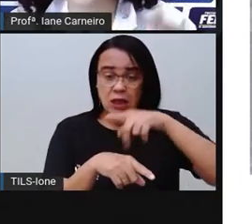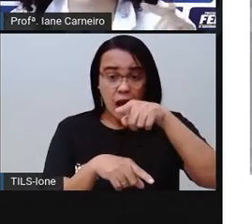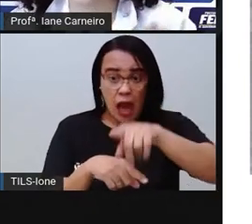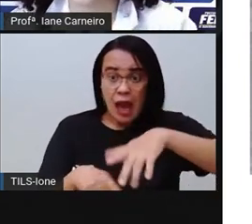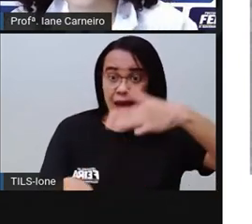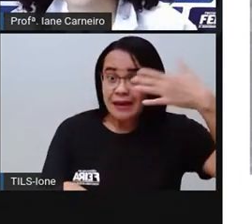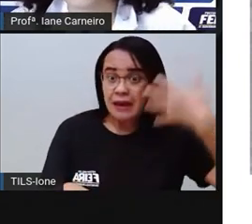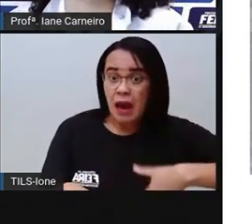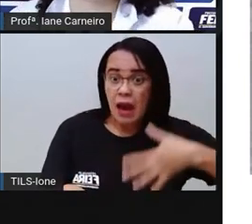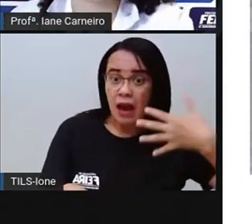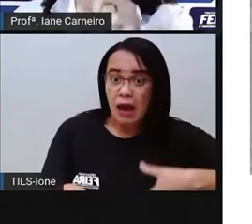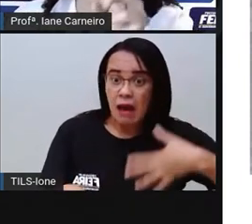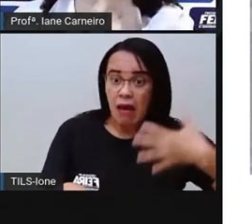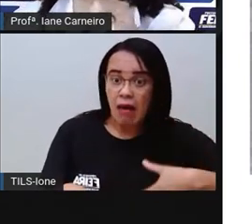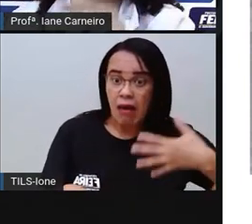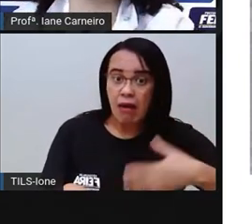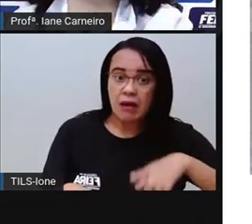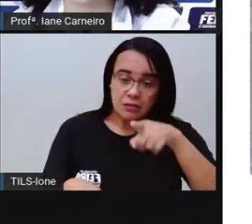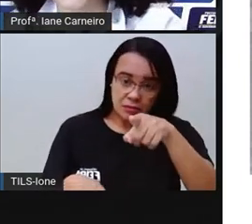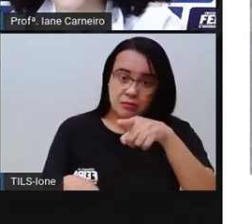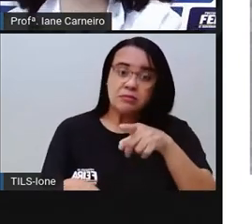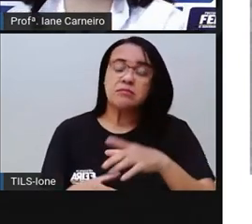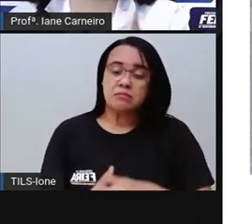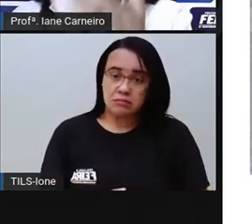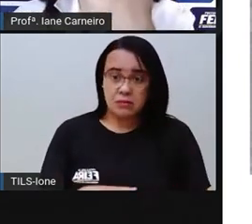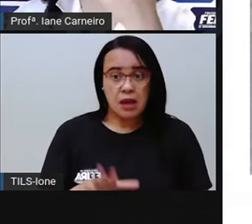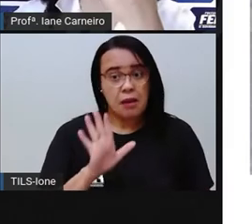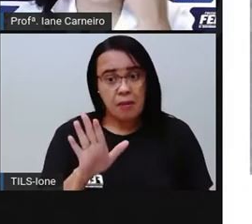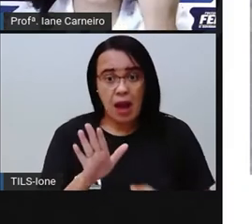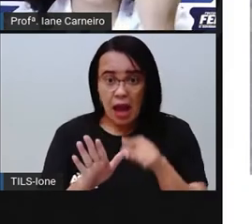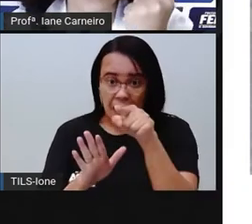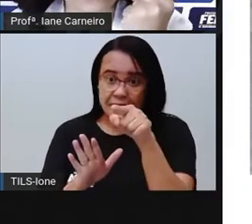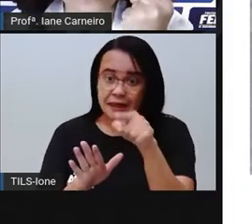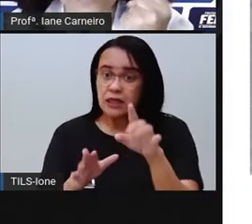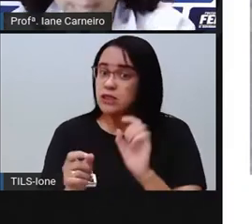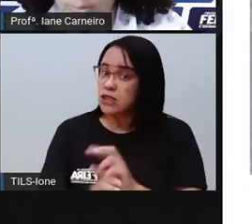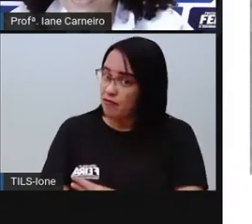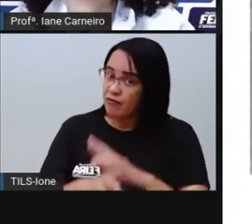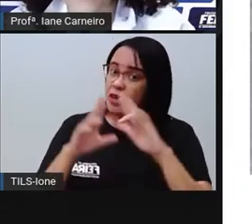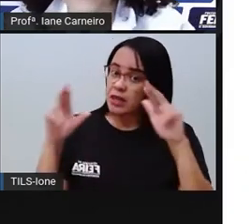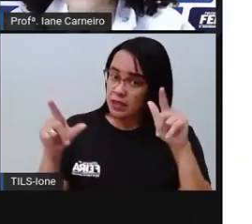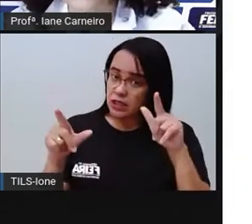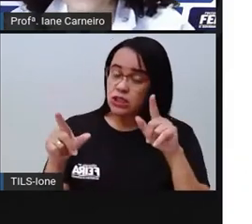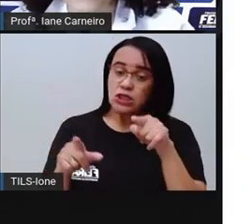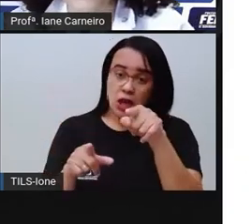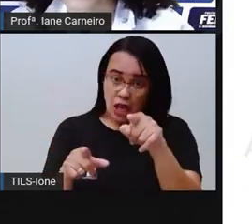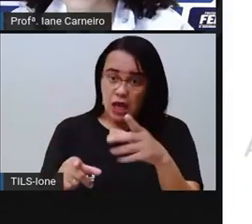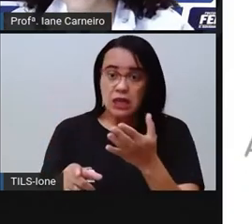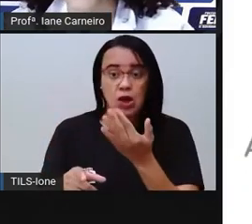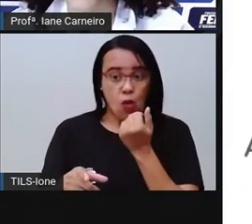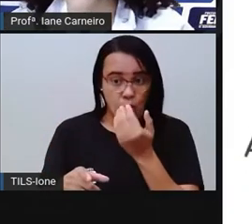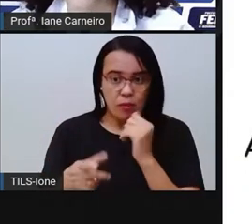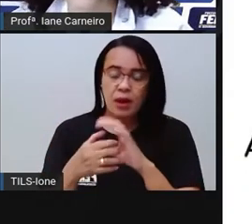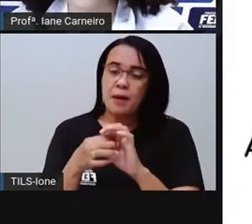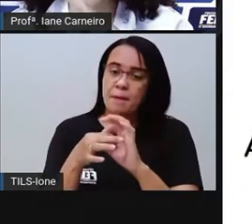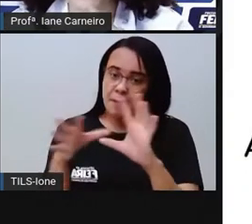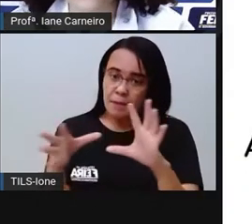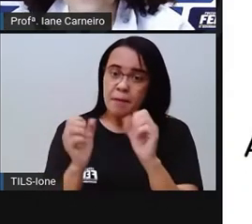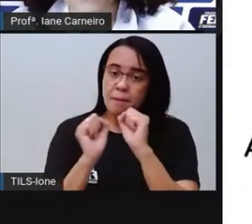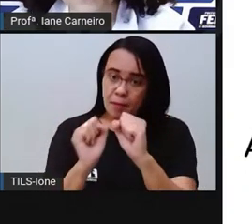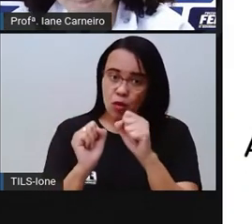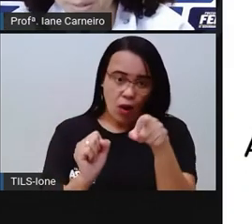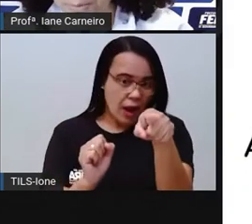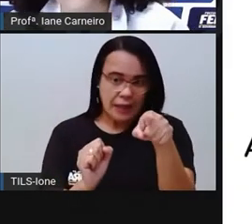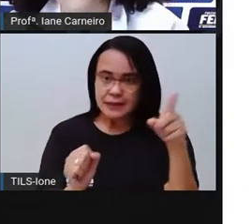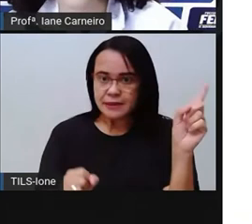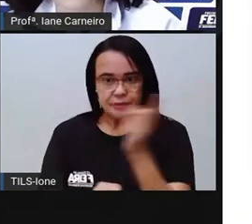gente que gosta desse queijo. Esse tipo de fungo pode ser comido, tá certo? Esse da laranja que a Pró mostrou não pode